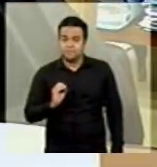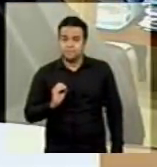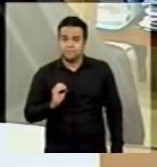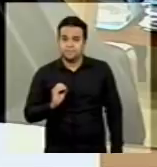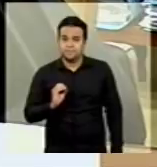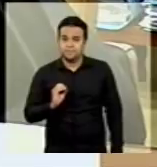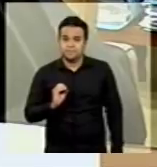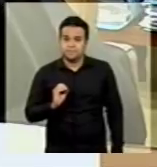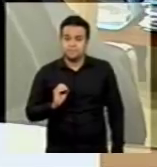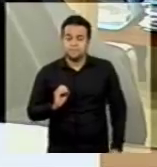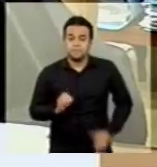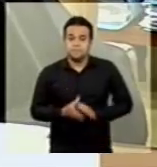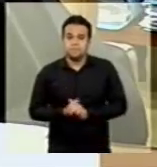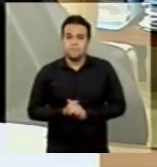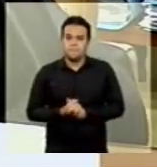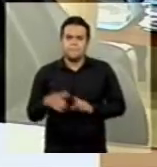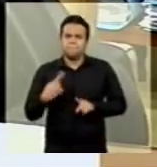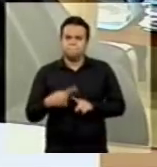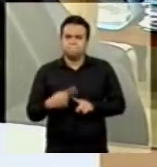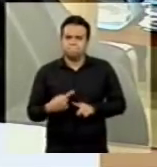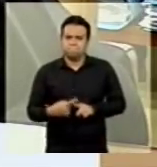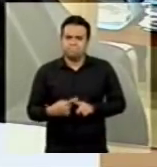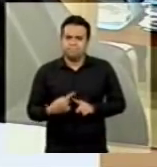quê? Por uma razão muito singela.